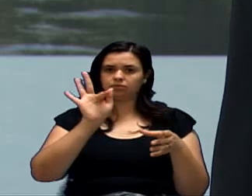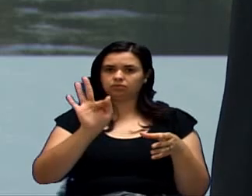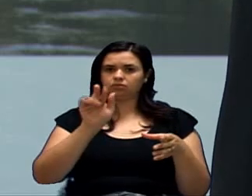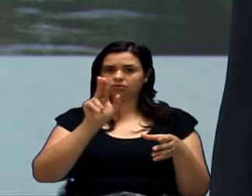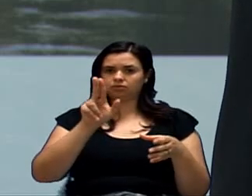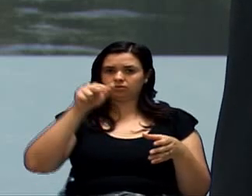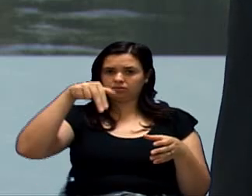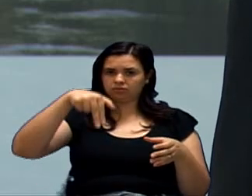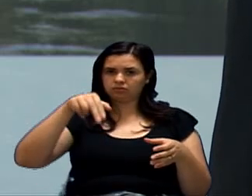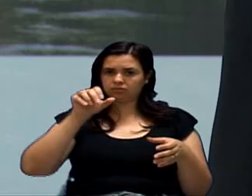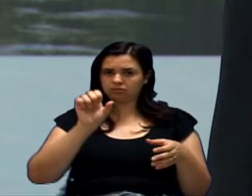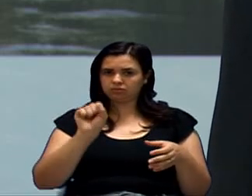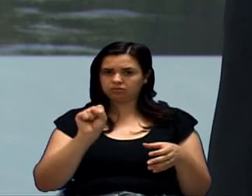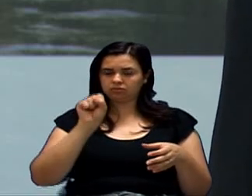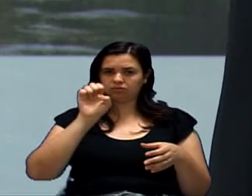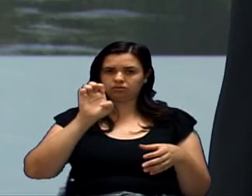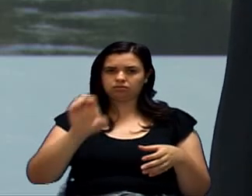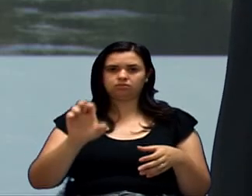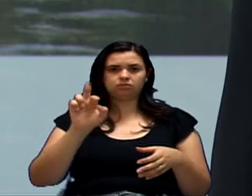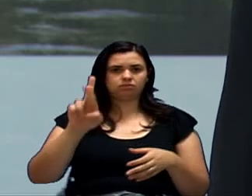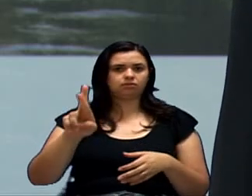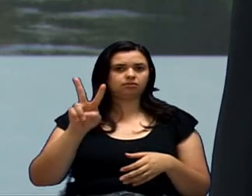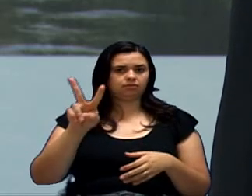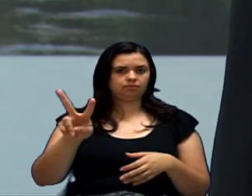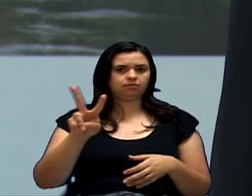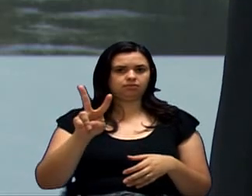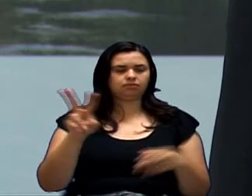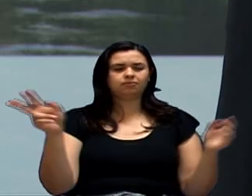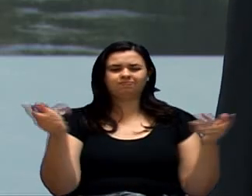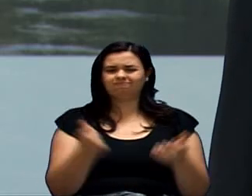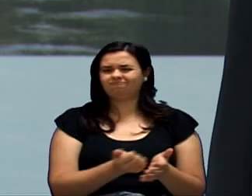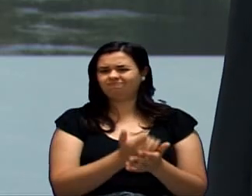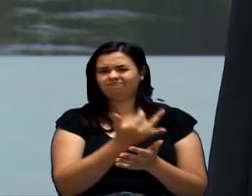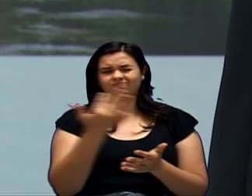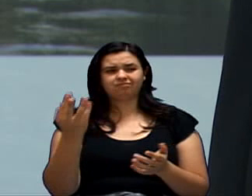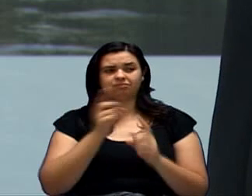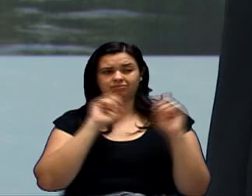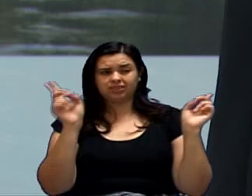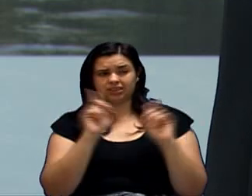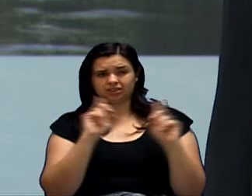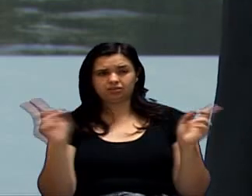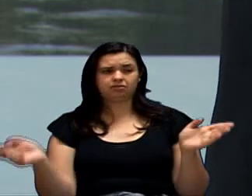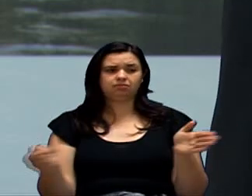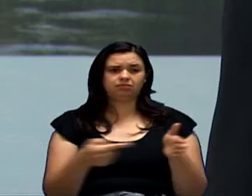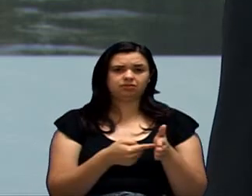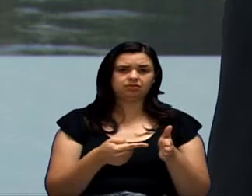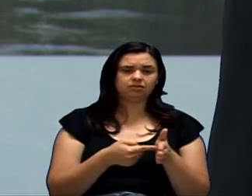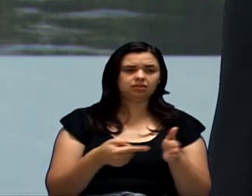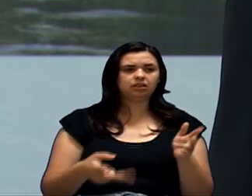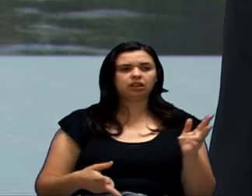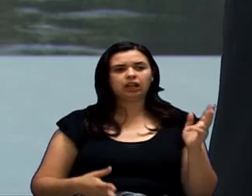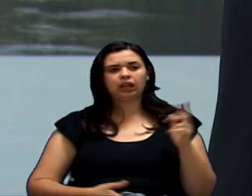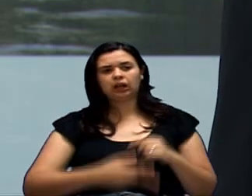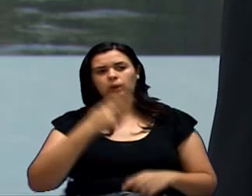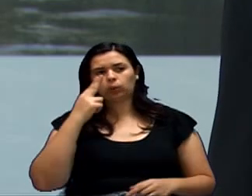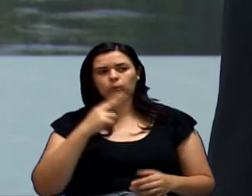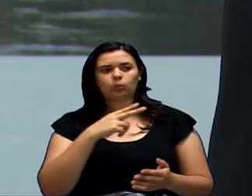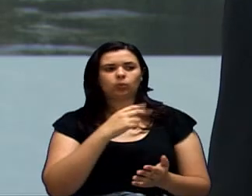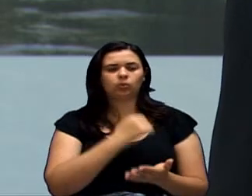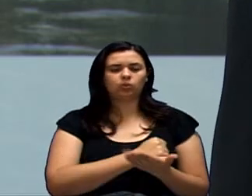tenho recebido várias reclamações de cortes de